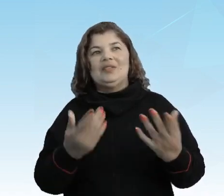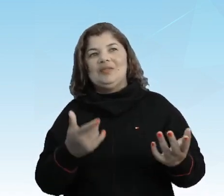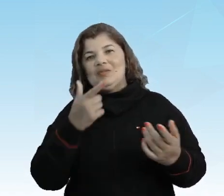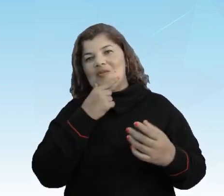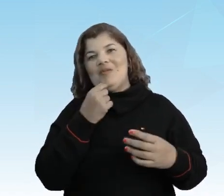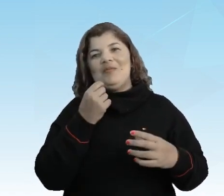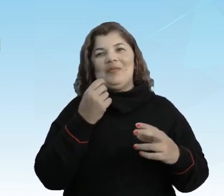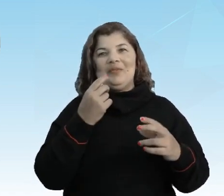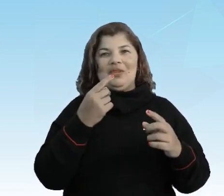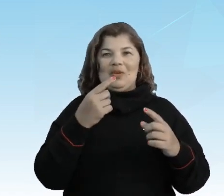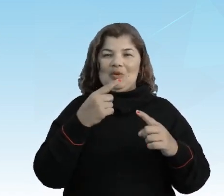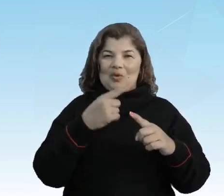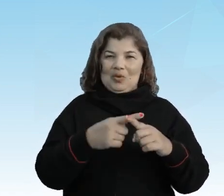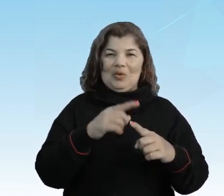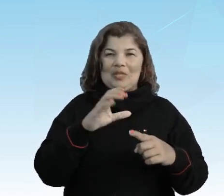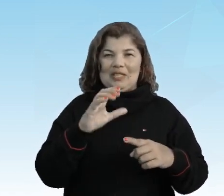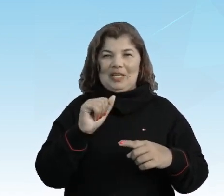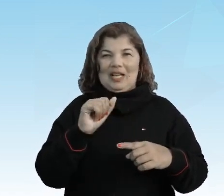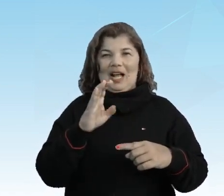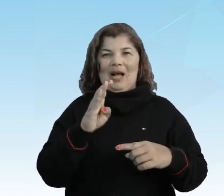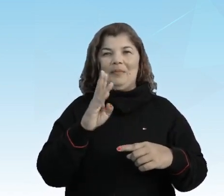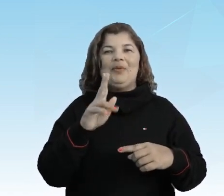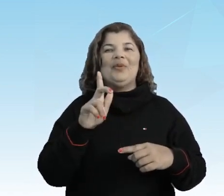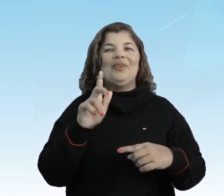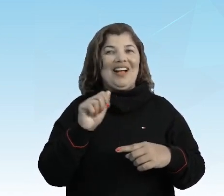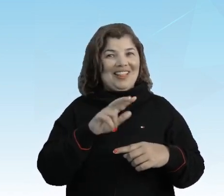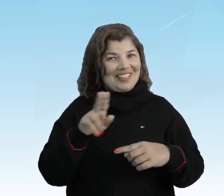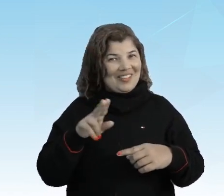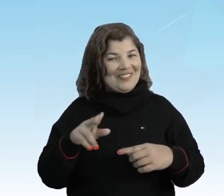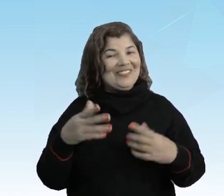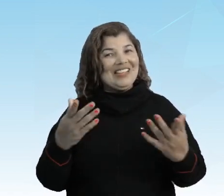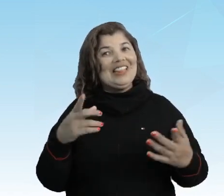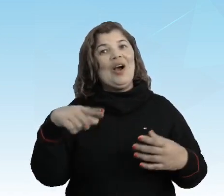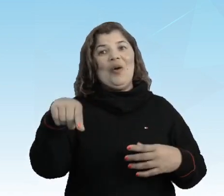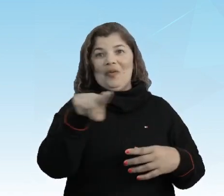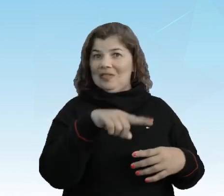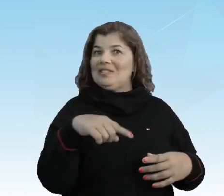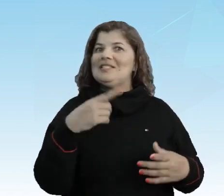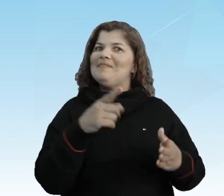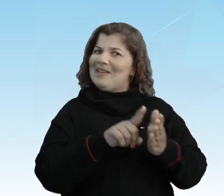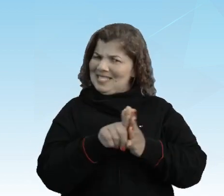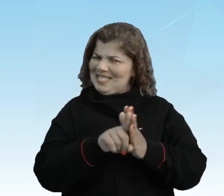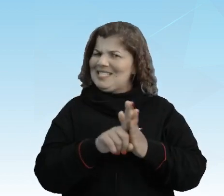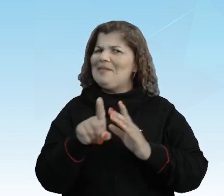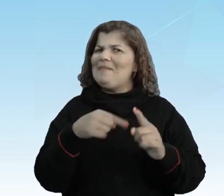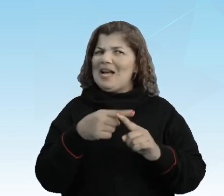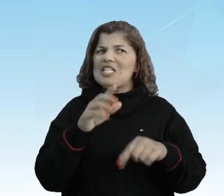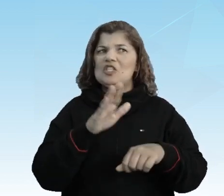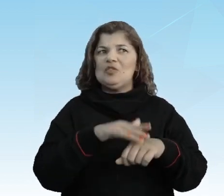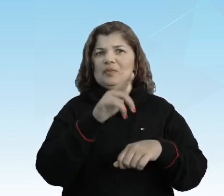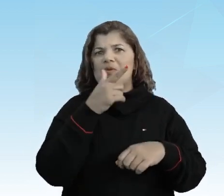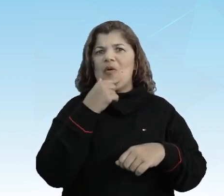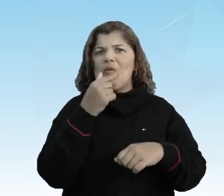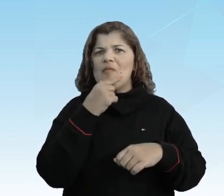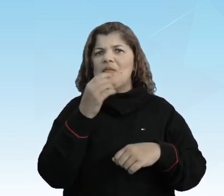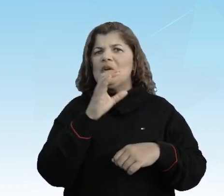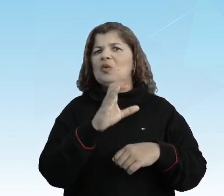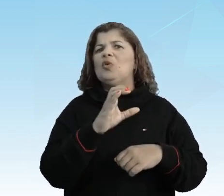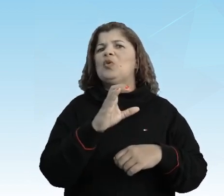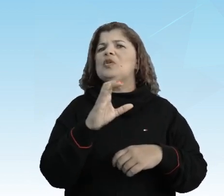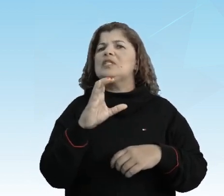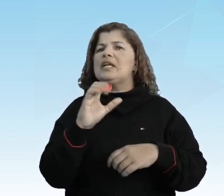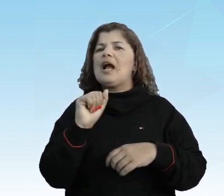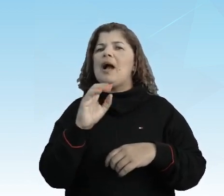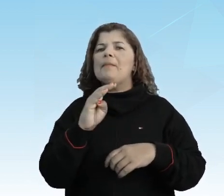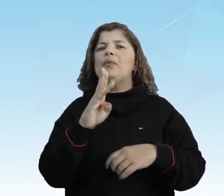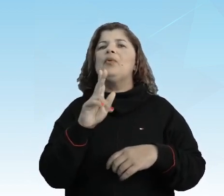não sabia, que foi importantíssimo. Olha aí, que tal se você, estudante, pesquisar mais sobre Cruz Cabugá, saber quem é este, certo?